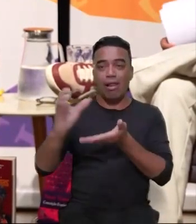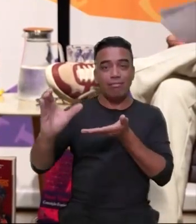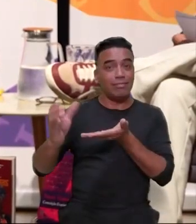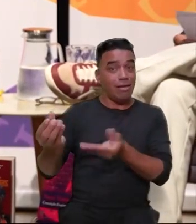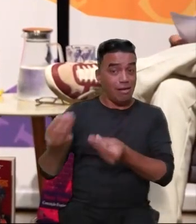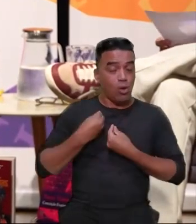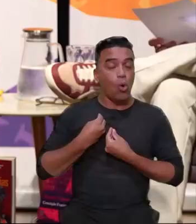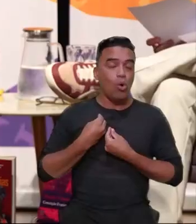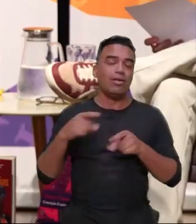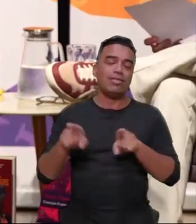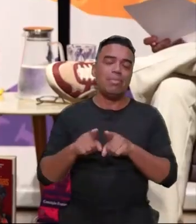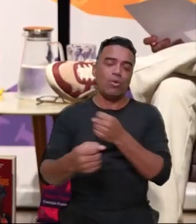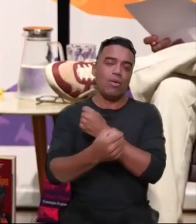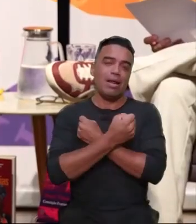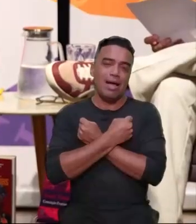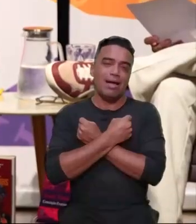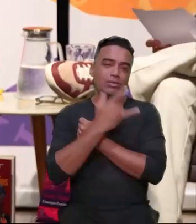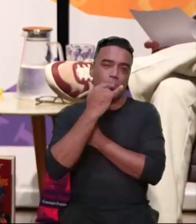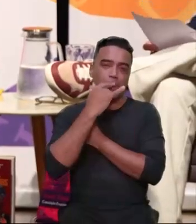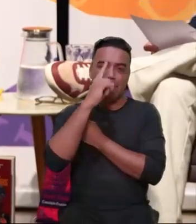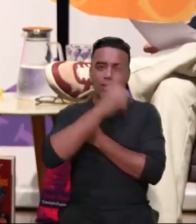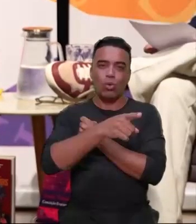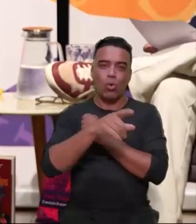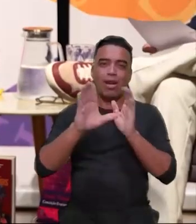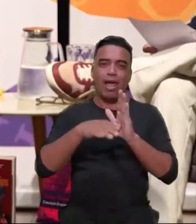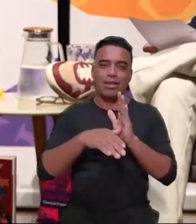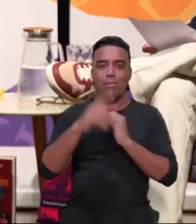ainda o abraço do filho,